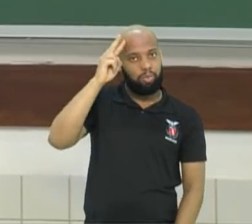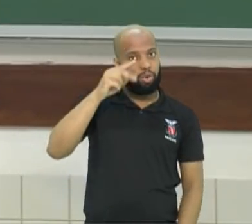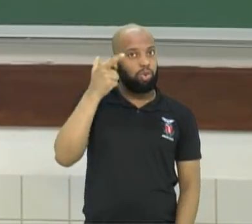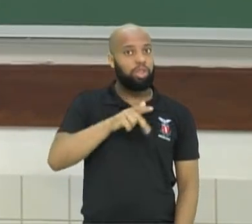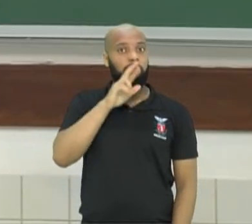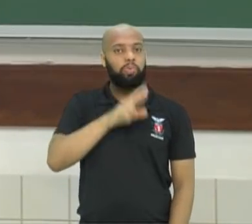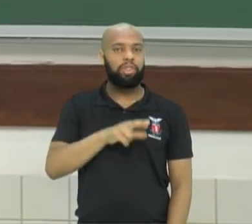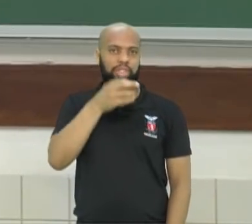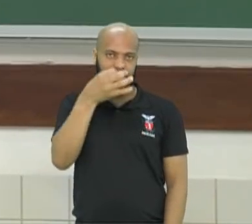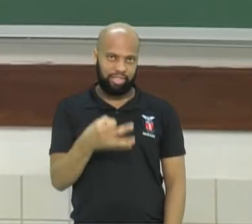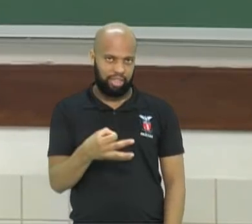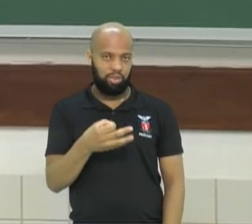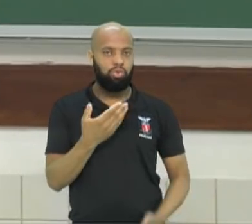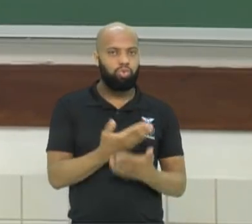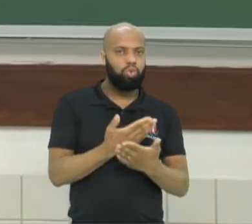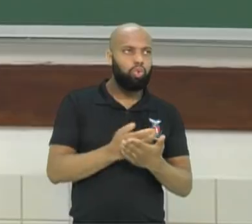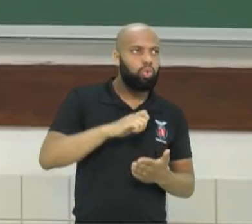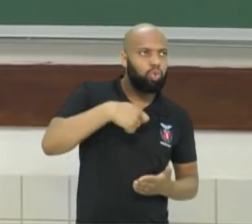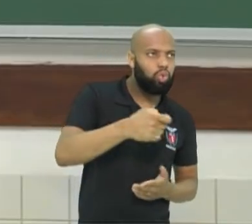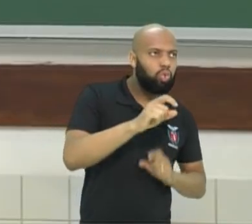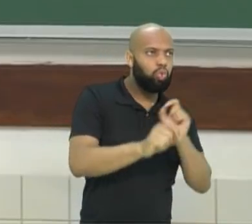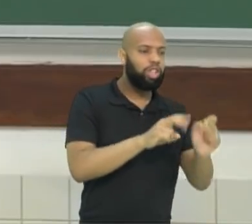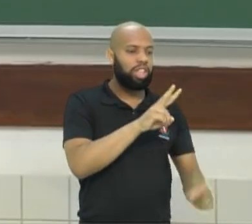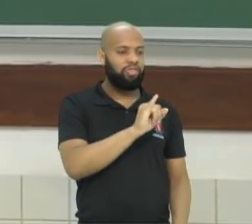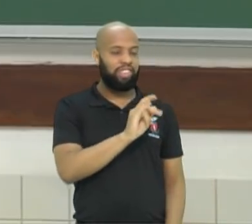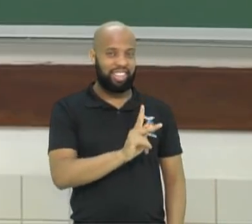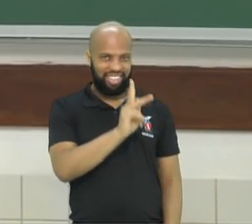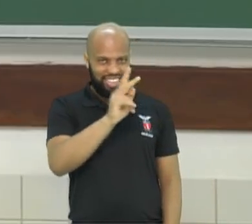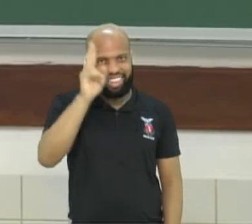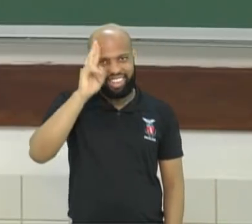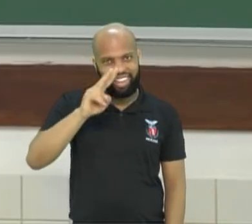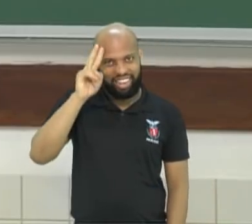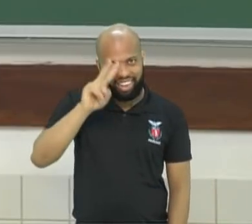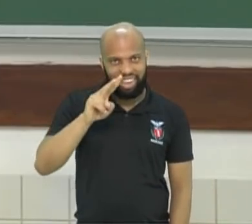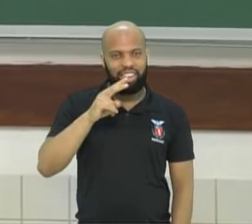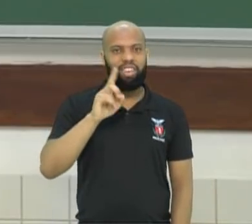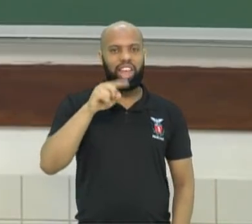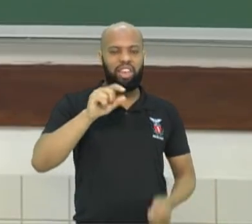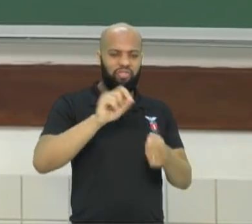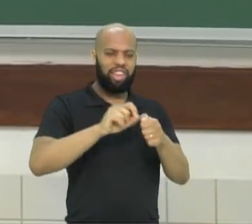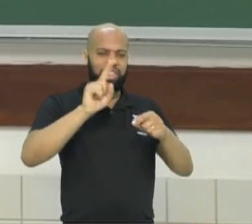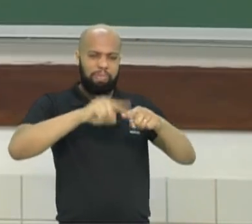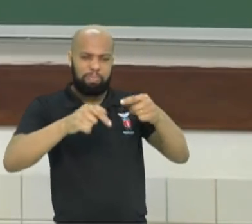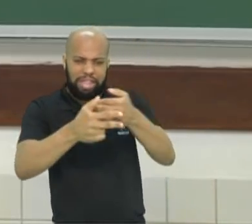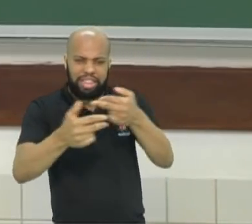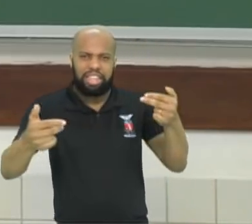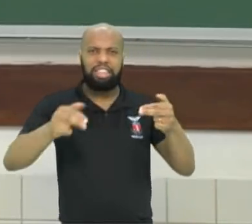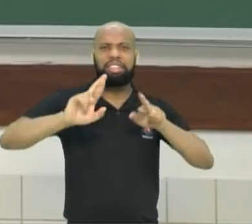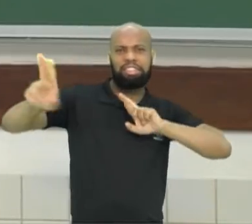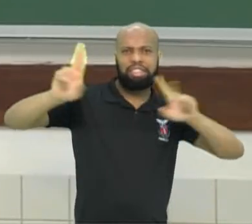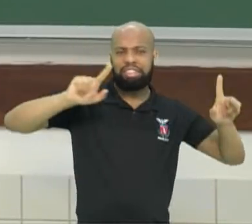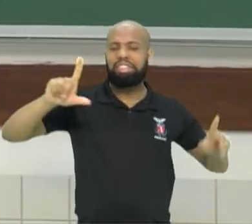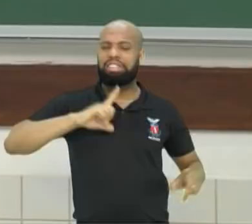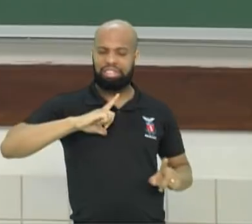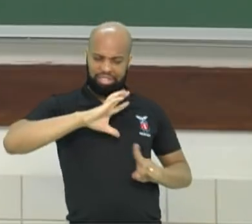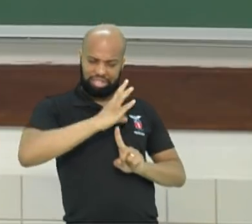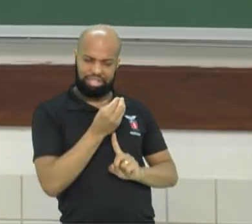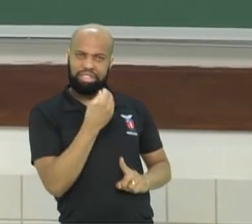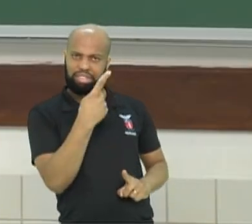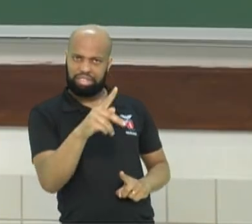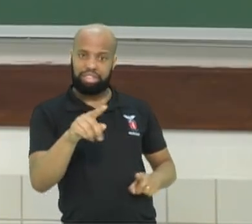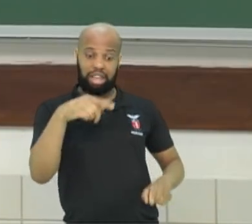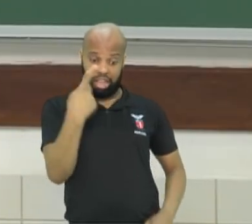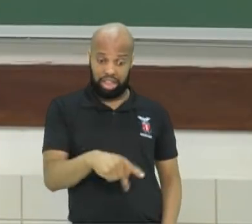fazer o quiz. A gente falou sobre Vic Muniz, lembra do Vic Muniz? Aquele que trabalha com vários tipos de arte diferente, né?